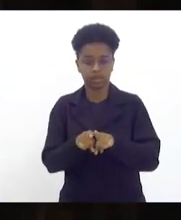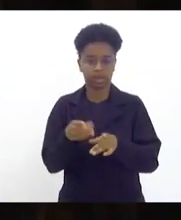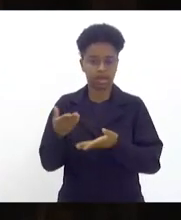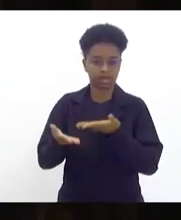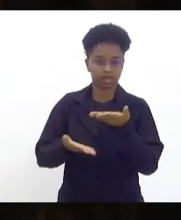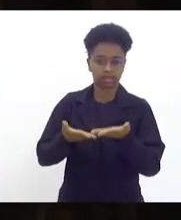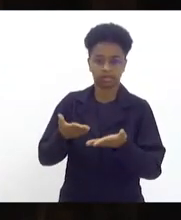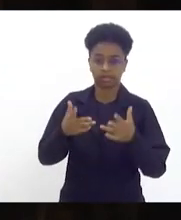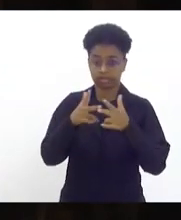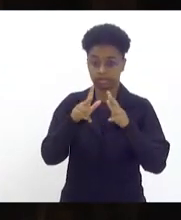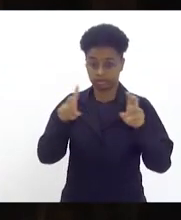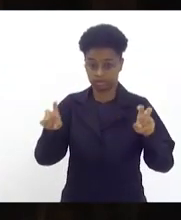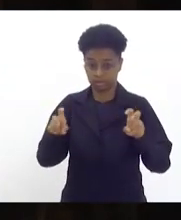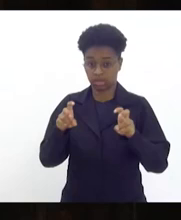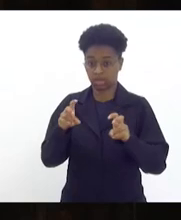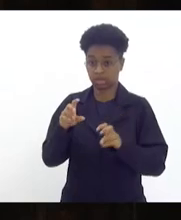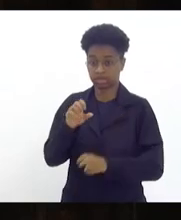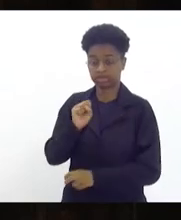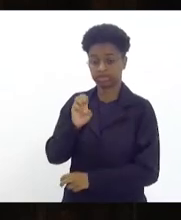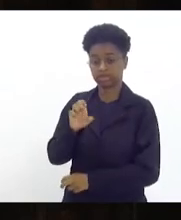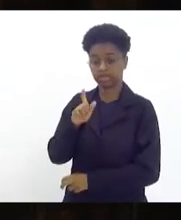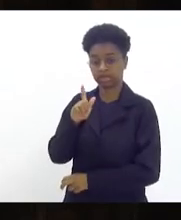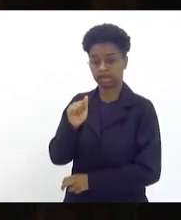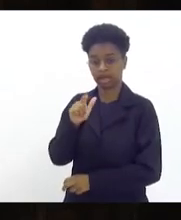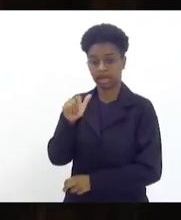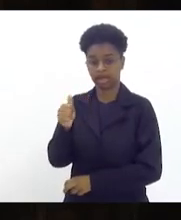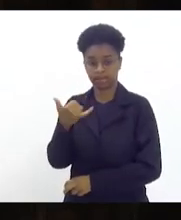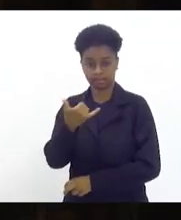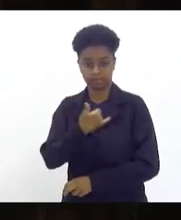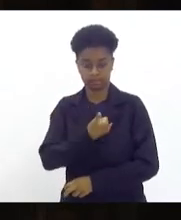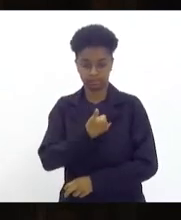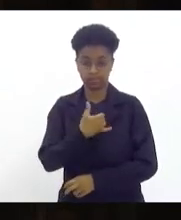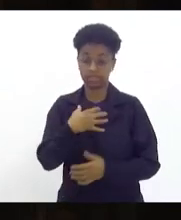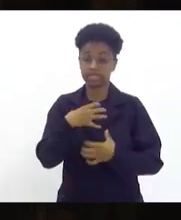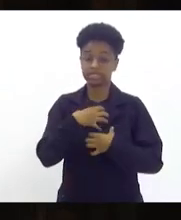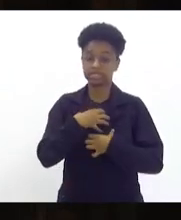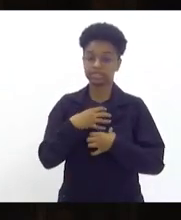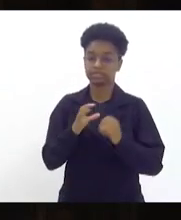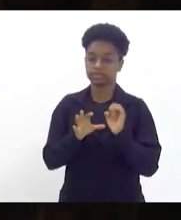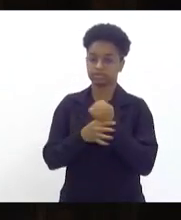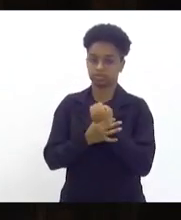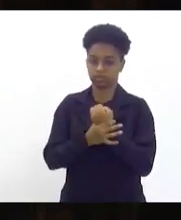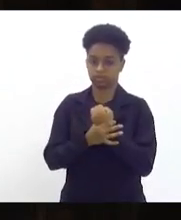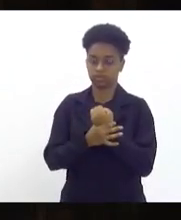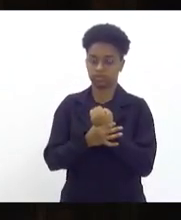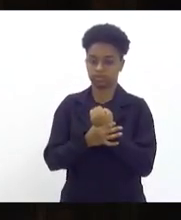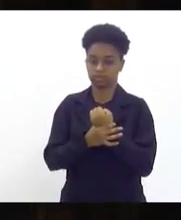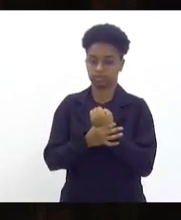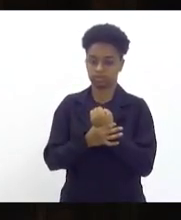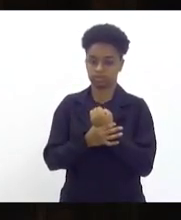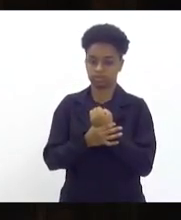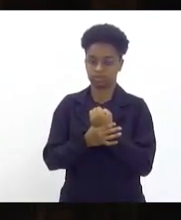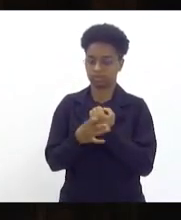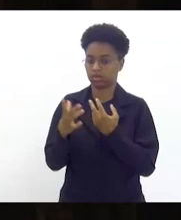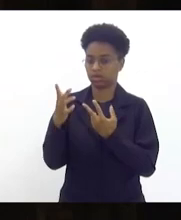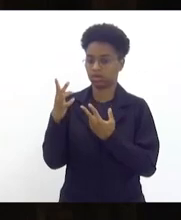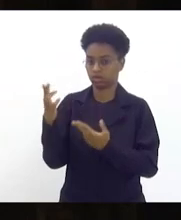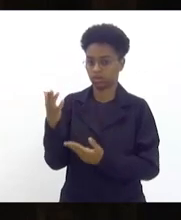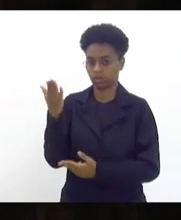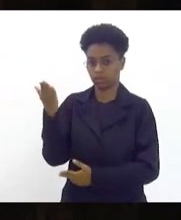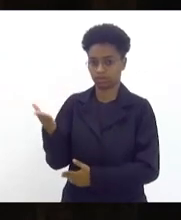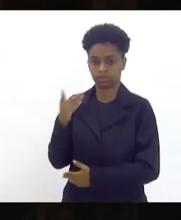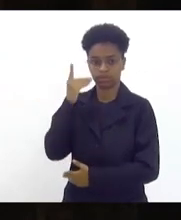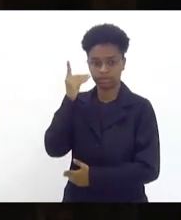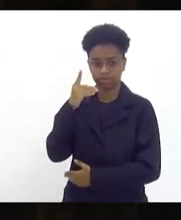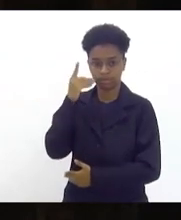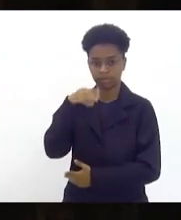Coronel chegar já me fala constantemente sensação de segurança como a nobre